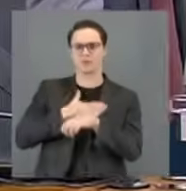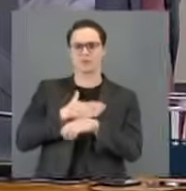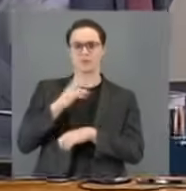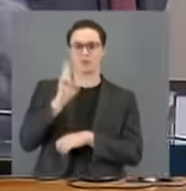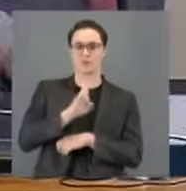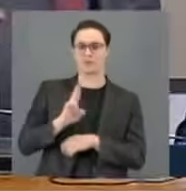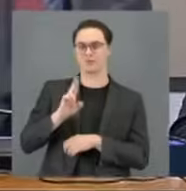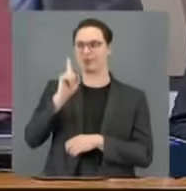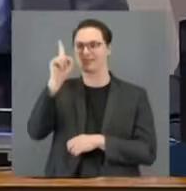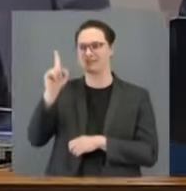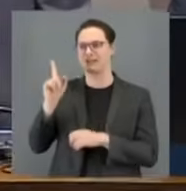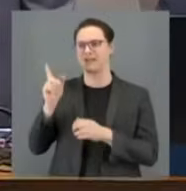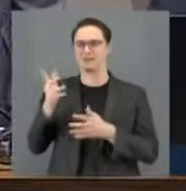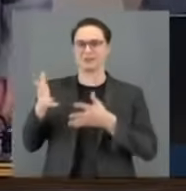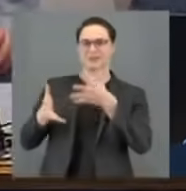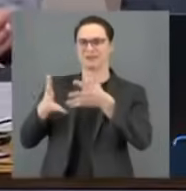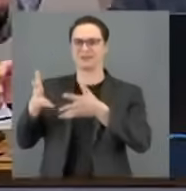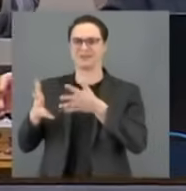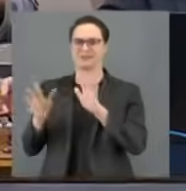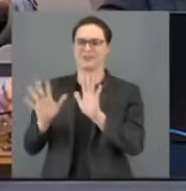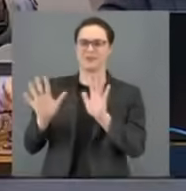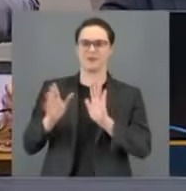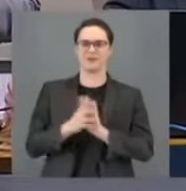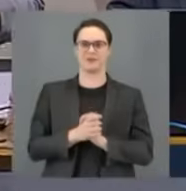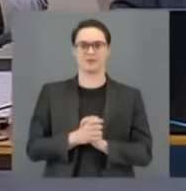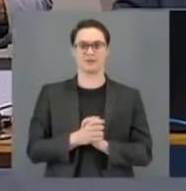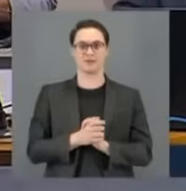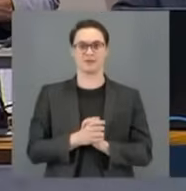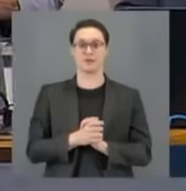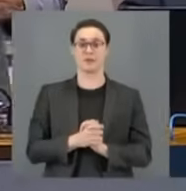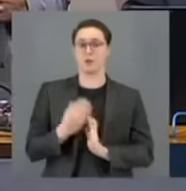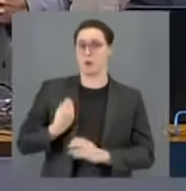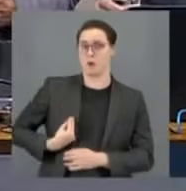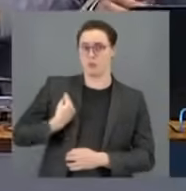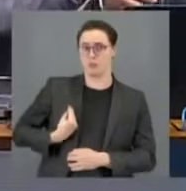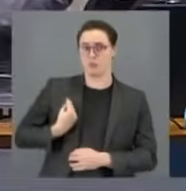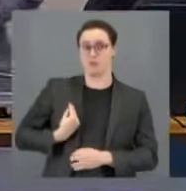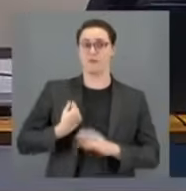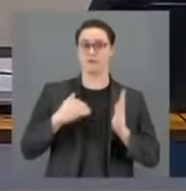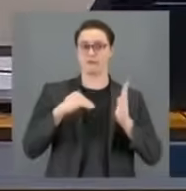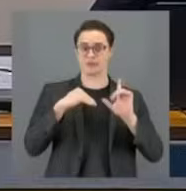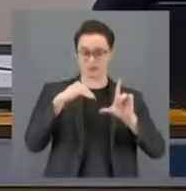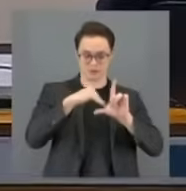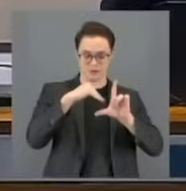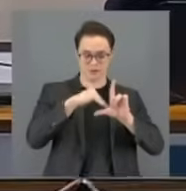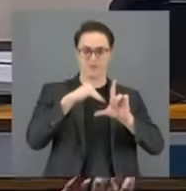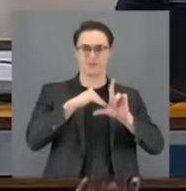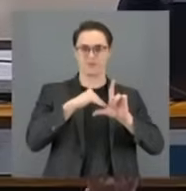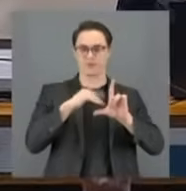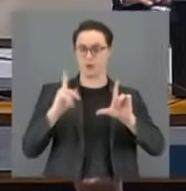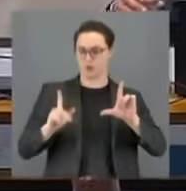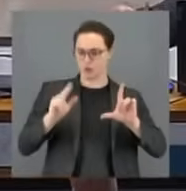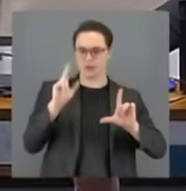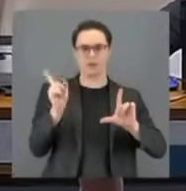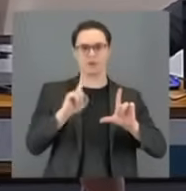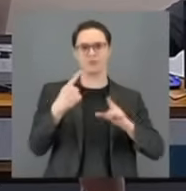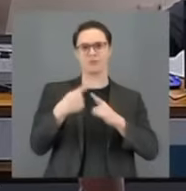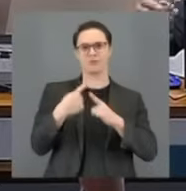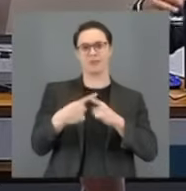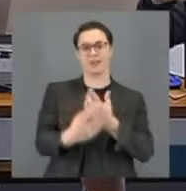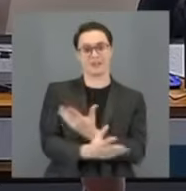senador Flávio Bolsonaro, está ao vivo na TV Senado. E certamente não vão cortar, porque será censura.